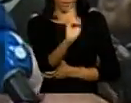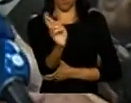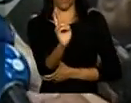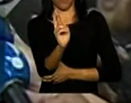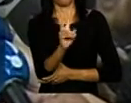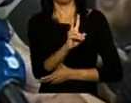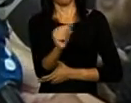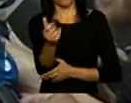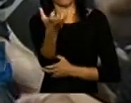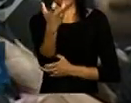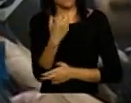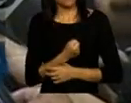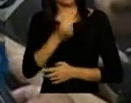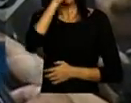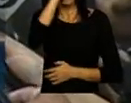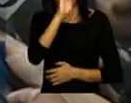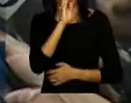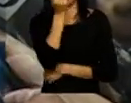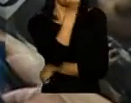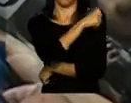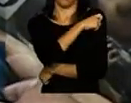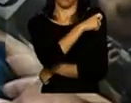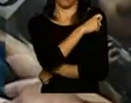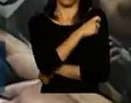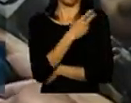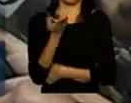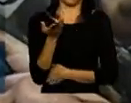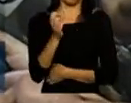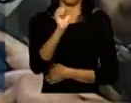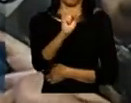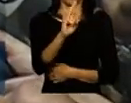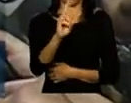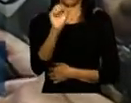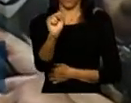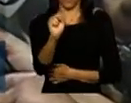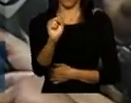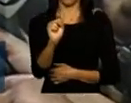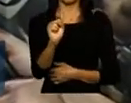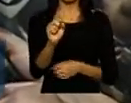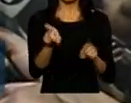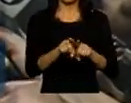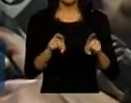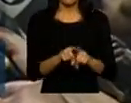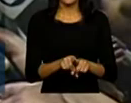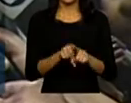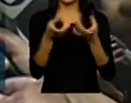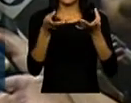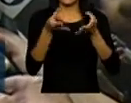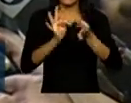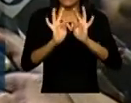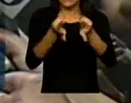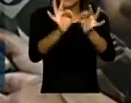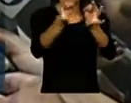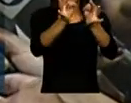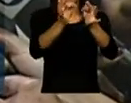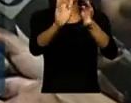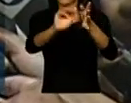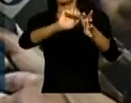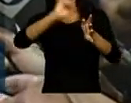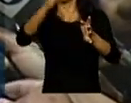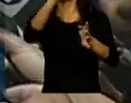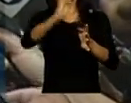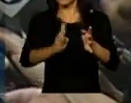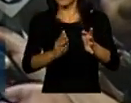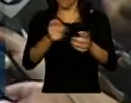passar a receber essa vacina de graça pelo sistema único de saúde estamos transferindo a tecnologia da vacina que era de uma Indústria